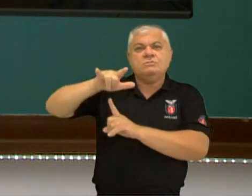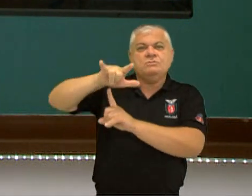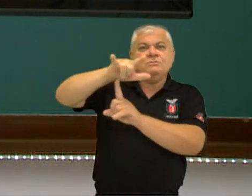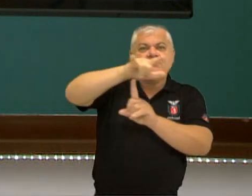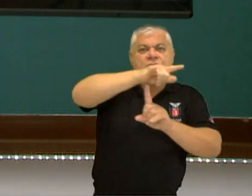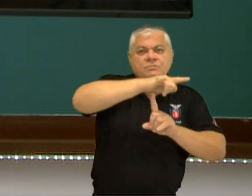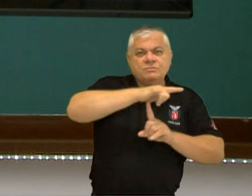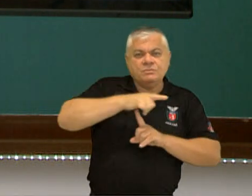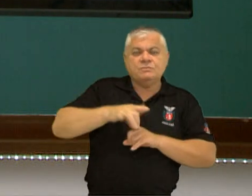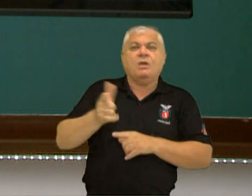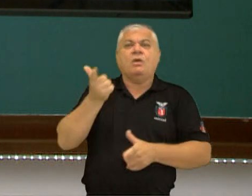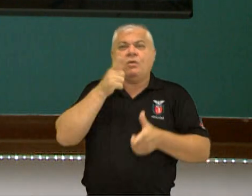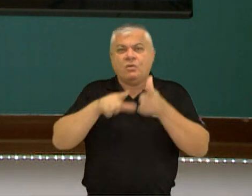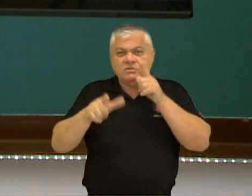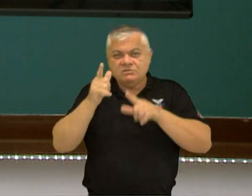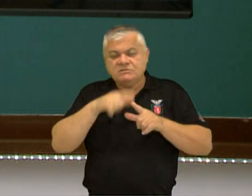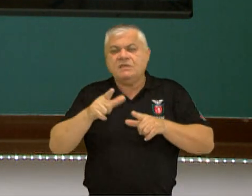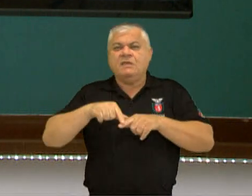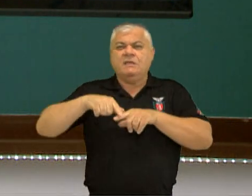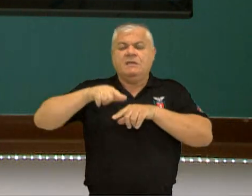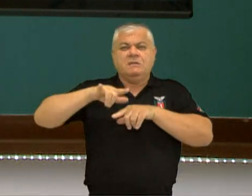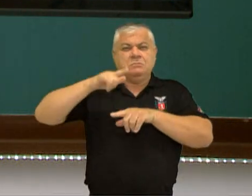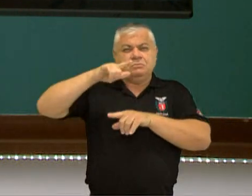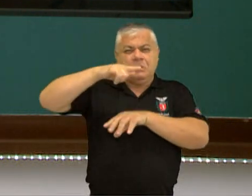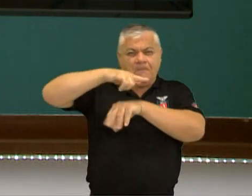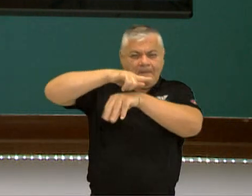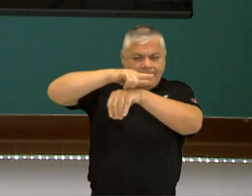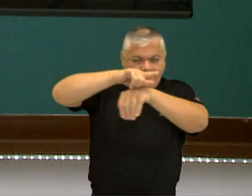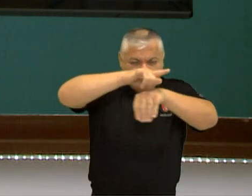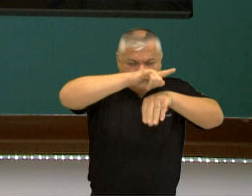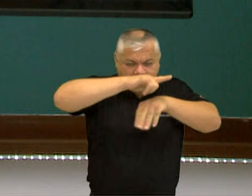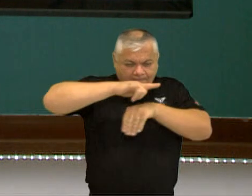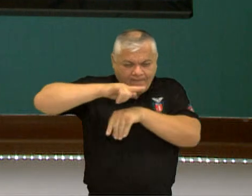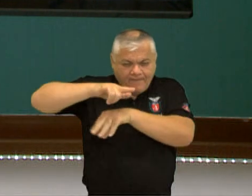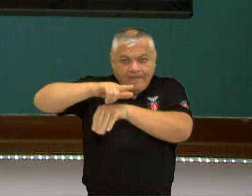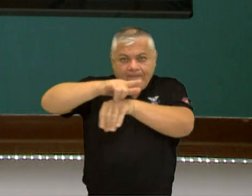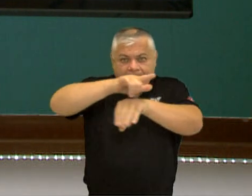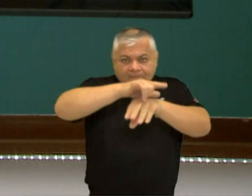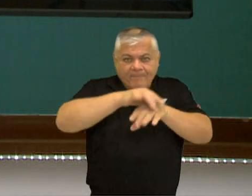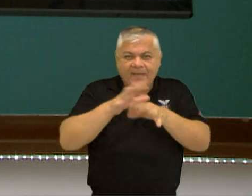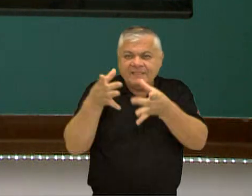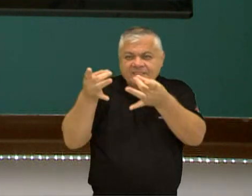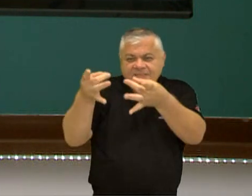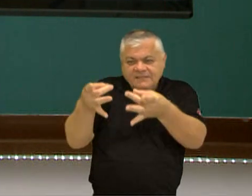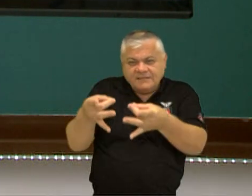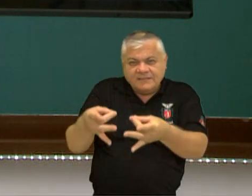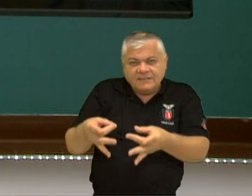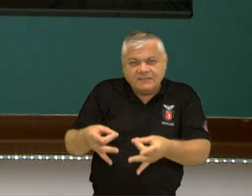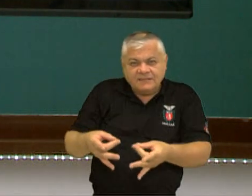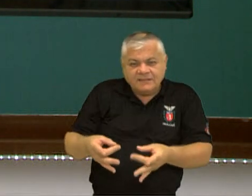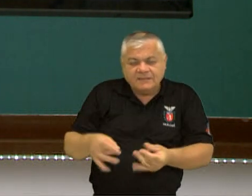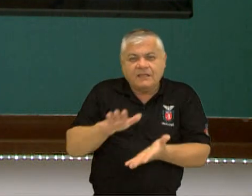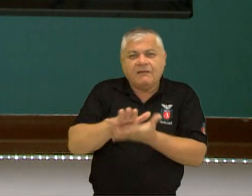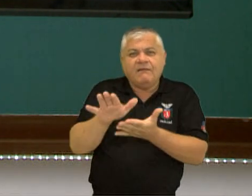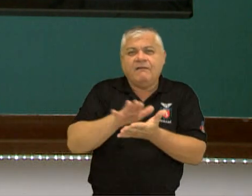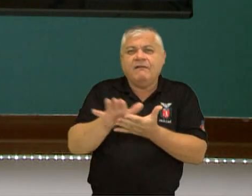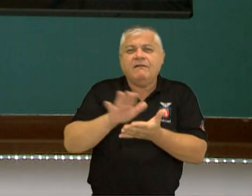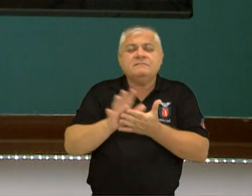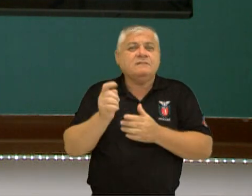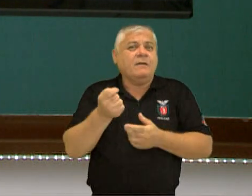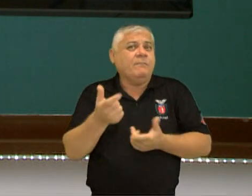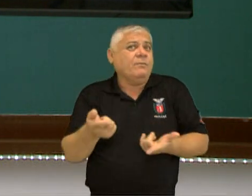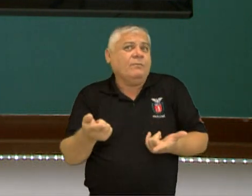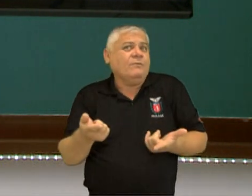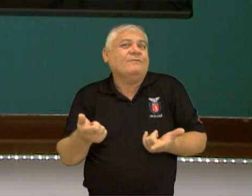uma grande quantidade de imagens com uma riqueza de detalhes muito grandes, a um custo muito menor e a uma estrutura